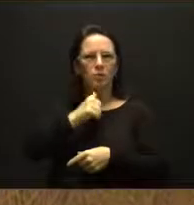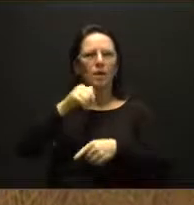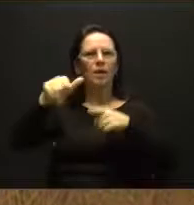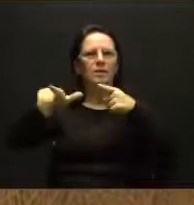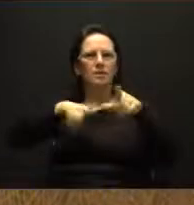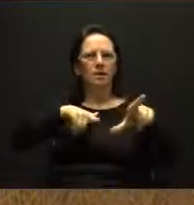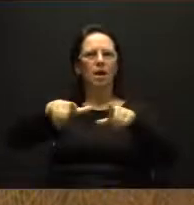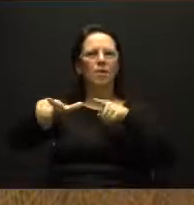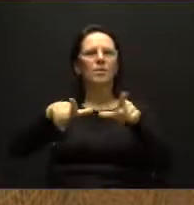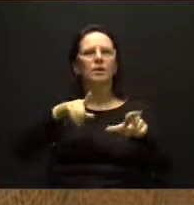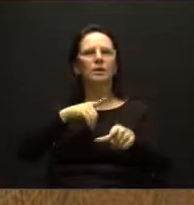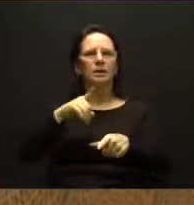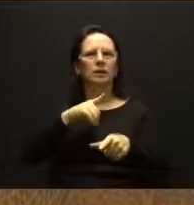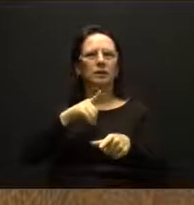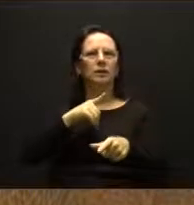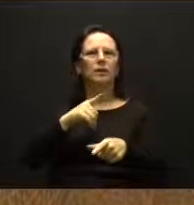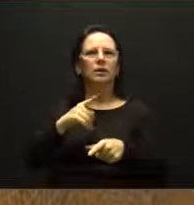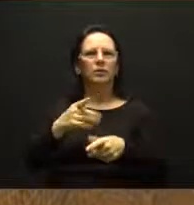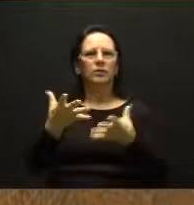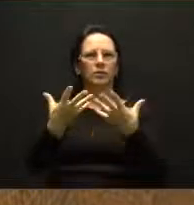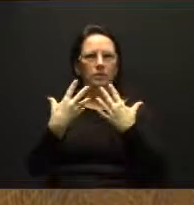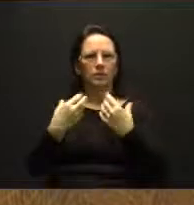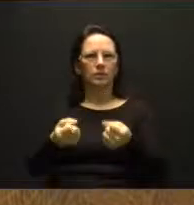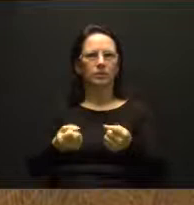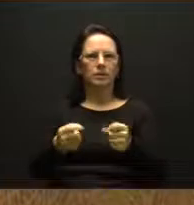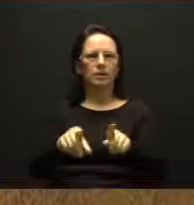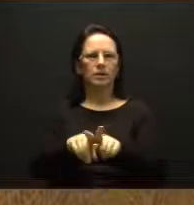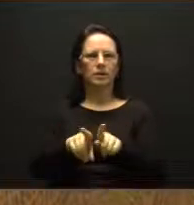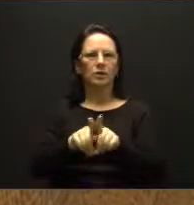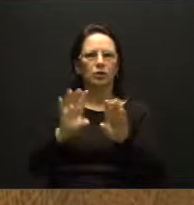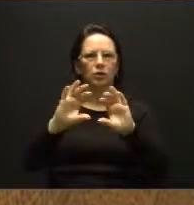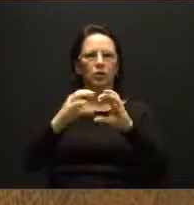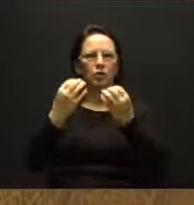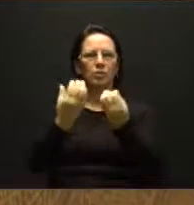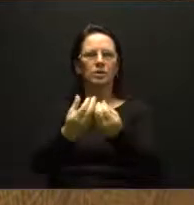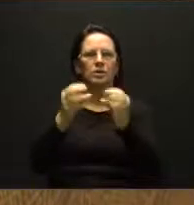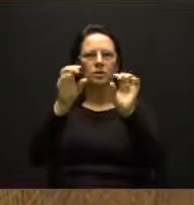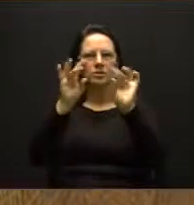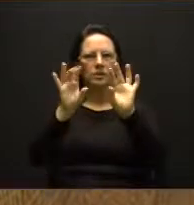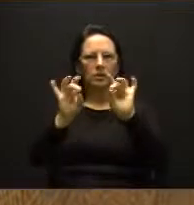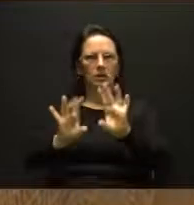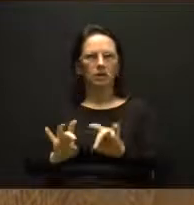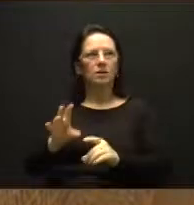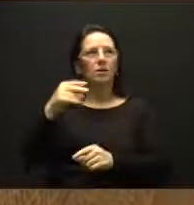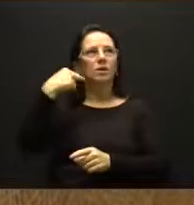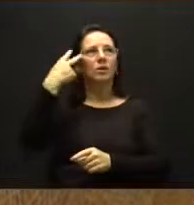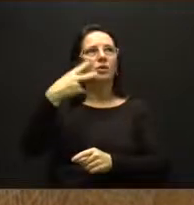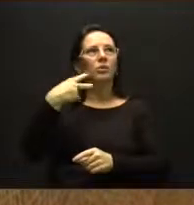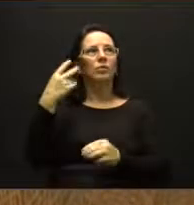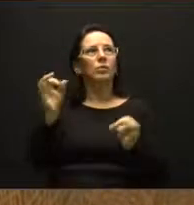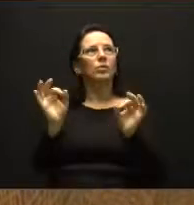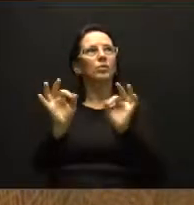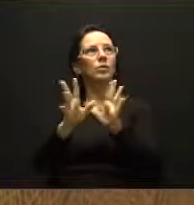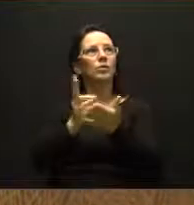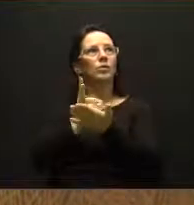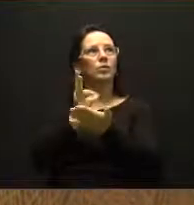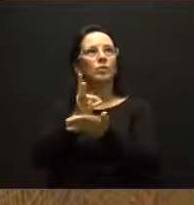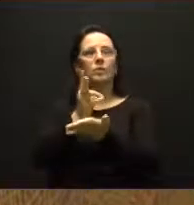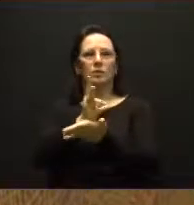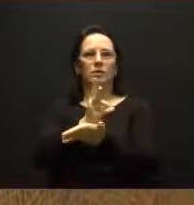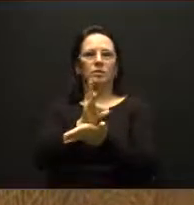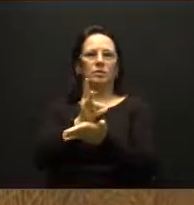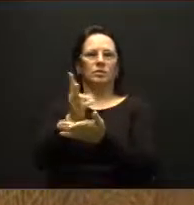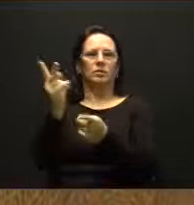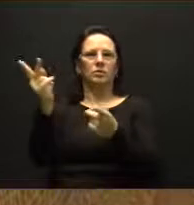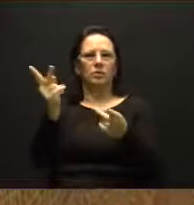e devem ser utilizar dessa forma a comissão especial de vereadores concluída a continuidade aos